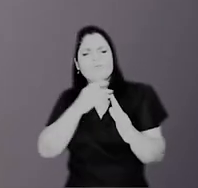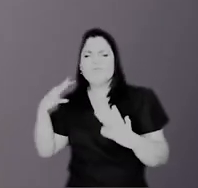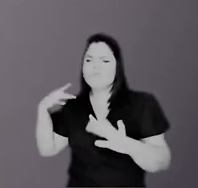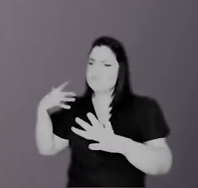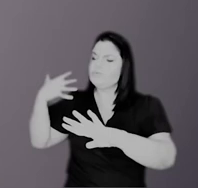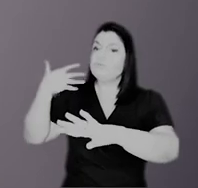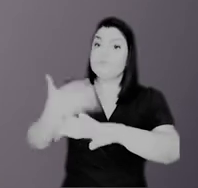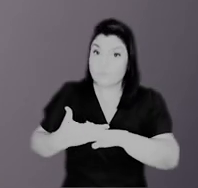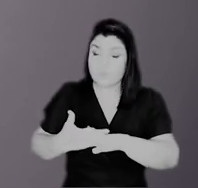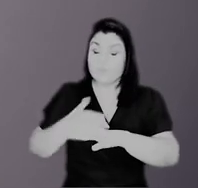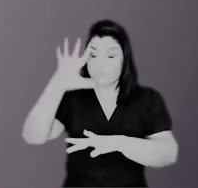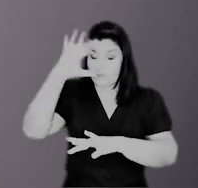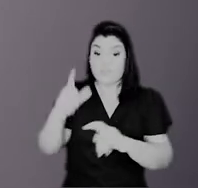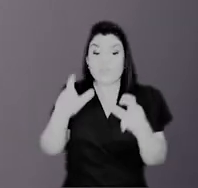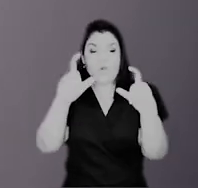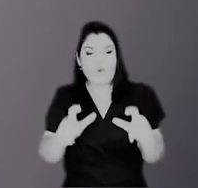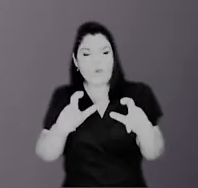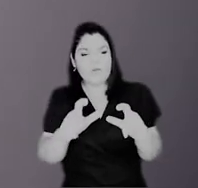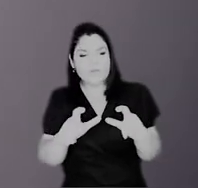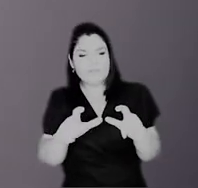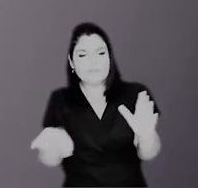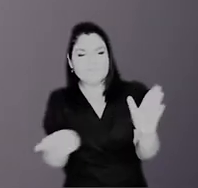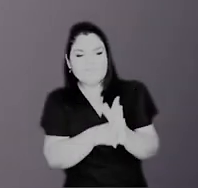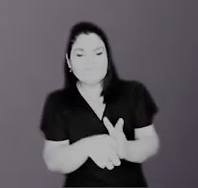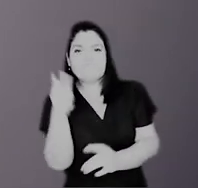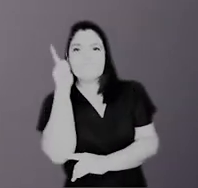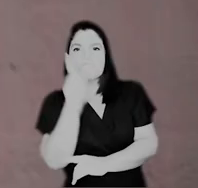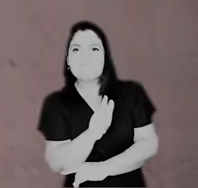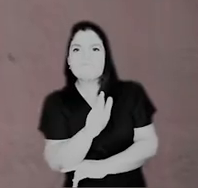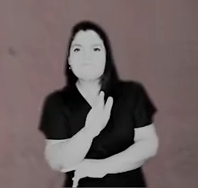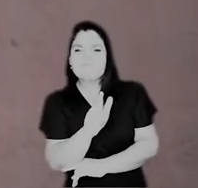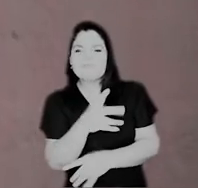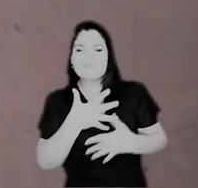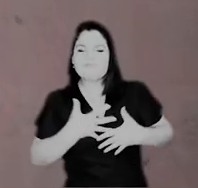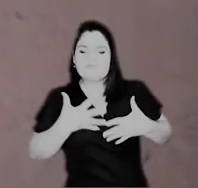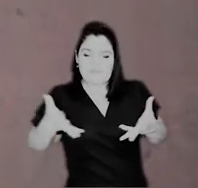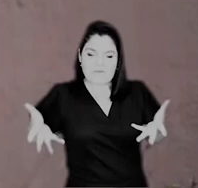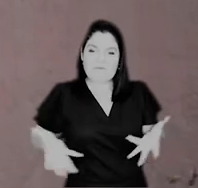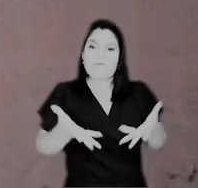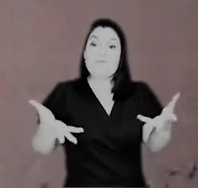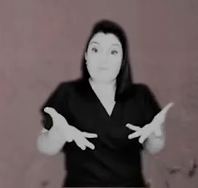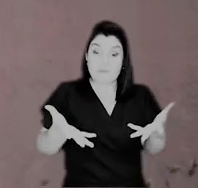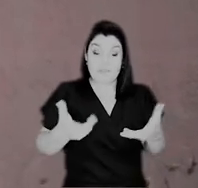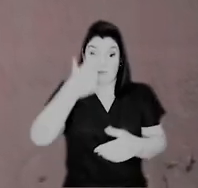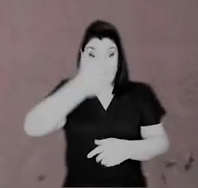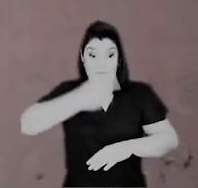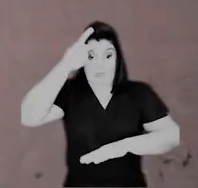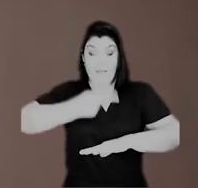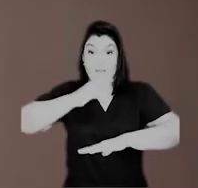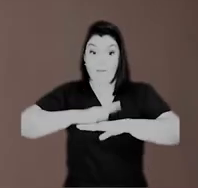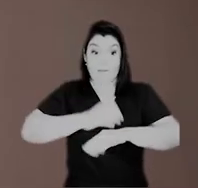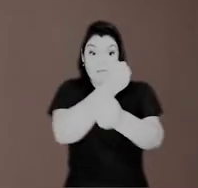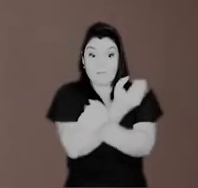olha tudo o que eu passei e olha aonde eu cheguei. O quanto eu sou inspiradora, não só para